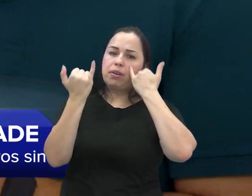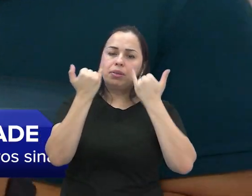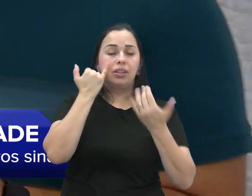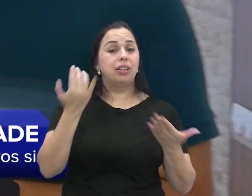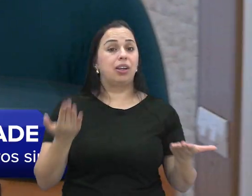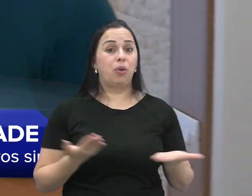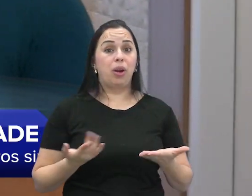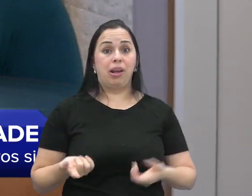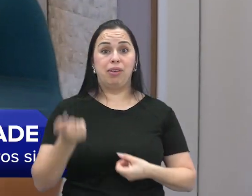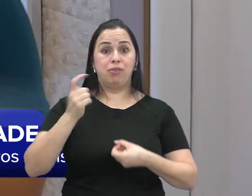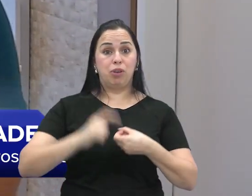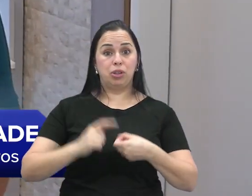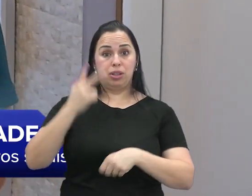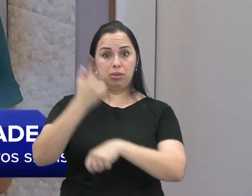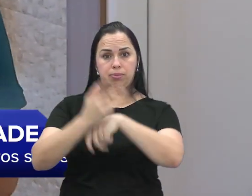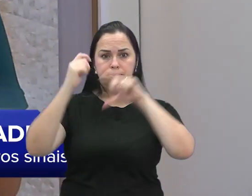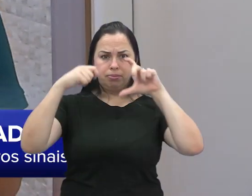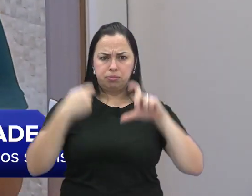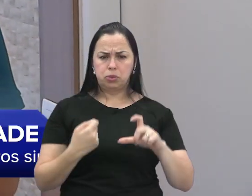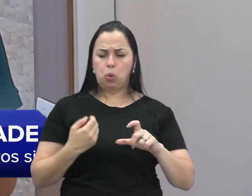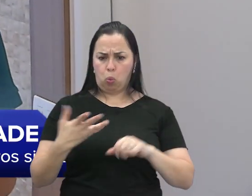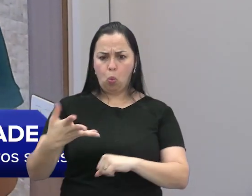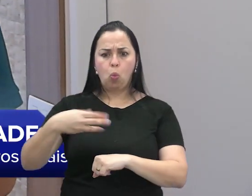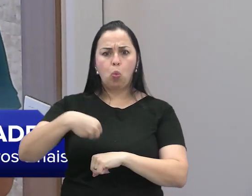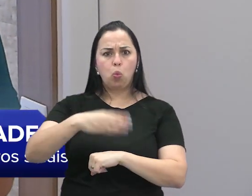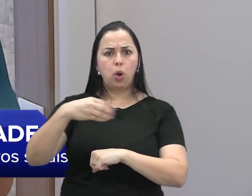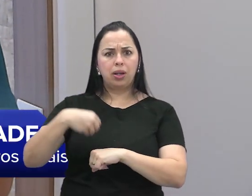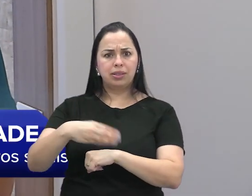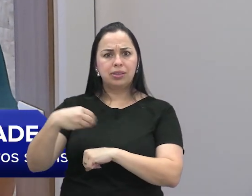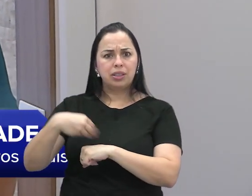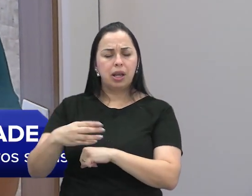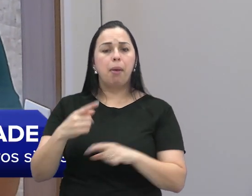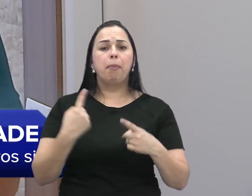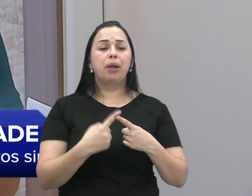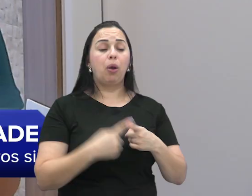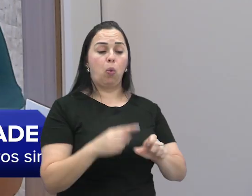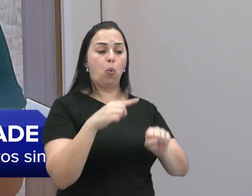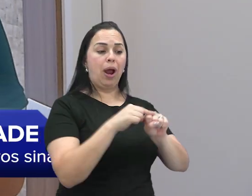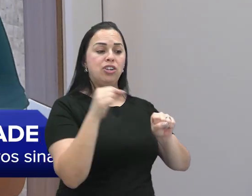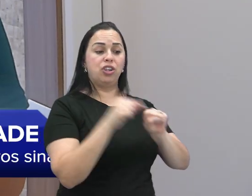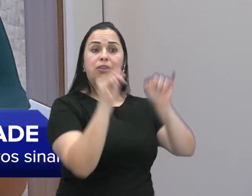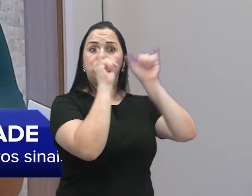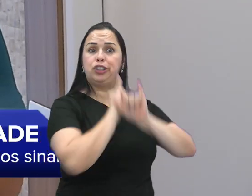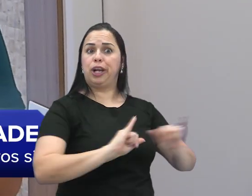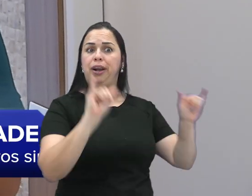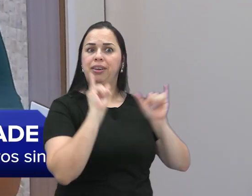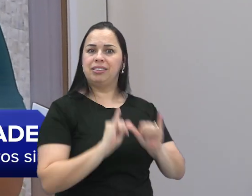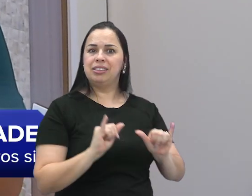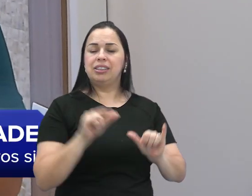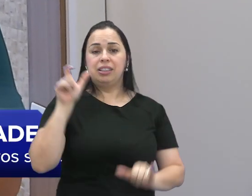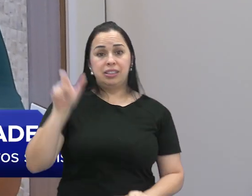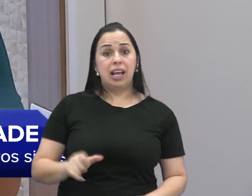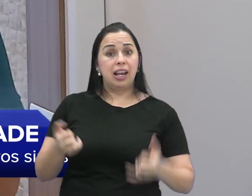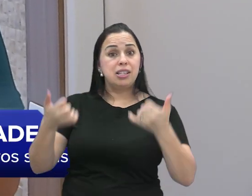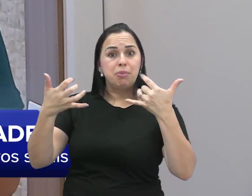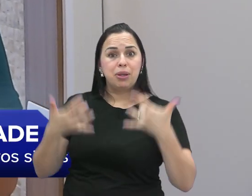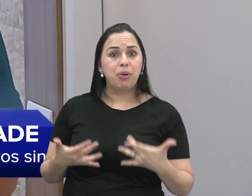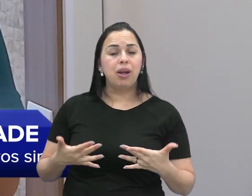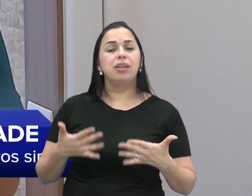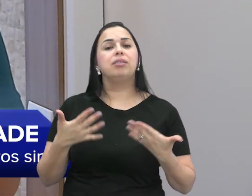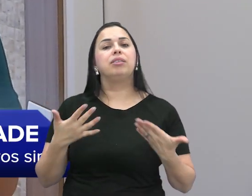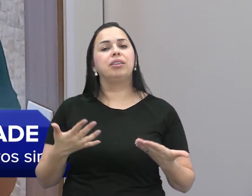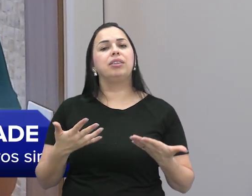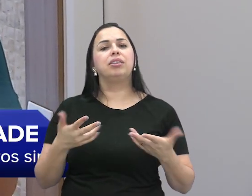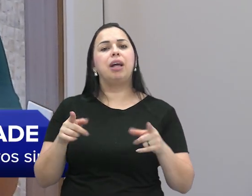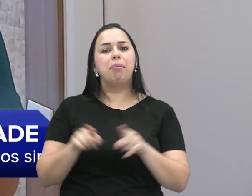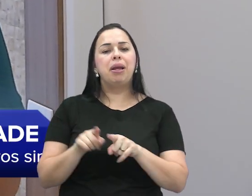informações. Volto ao estúdio, então, com essas orientações. Depois desse artigo divulgado, a doutora Mariana desvendou aqui para a gente quais são esses